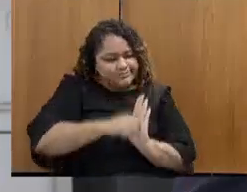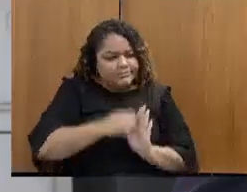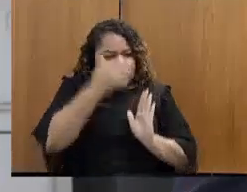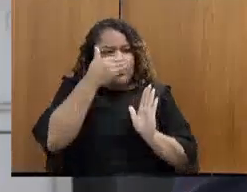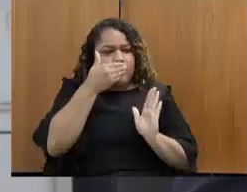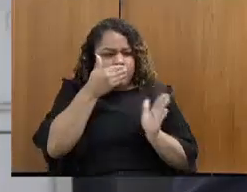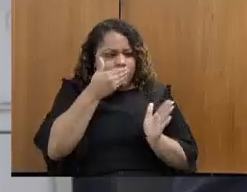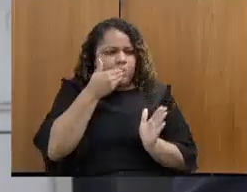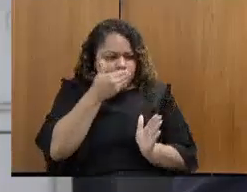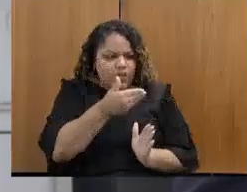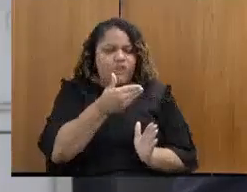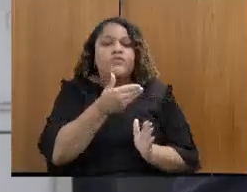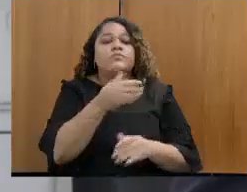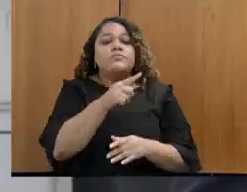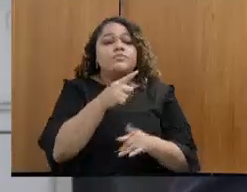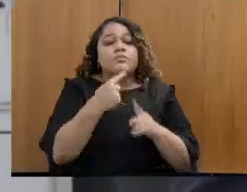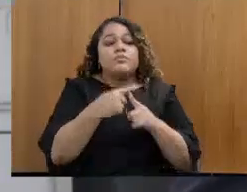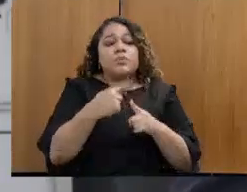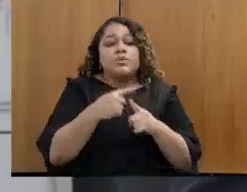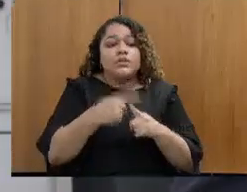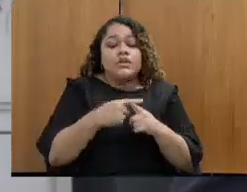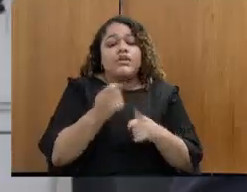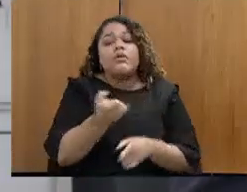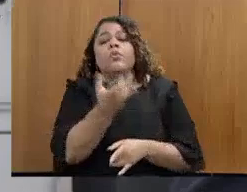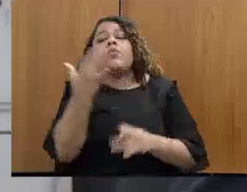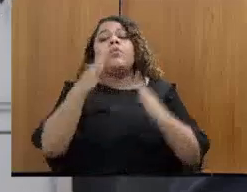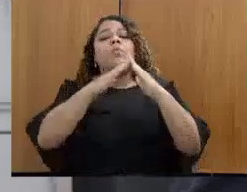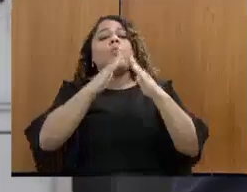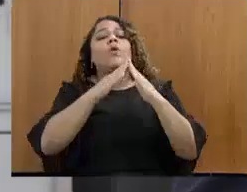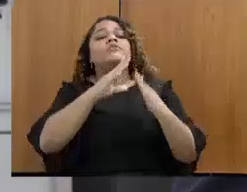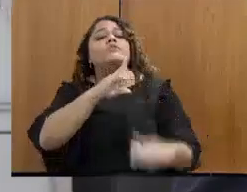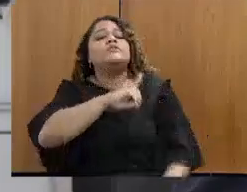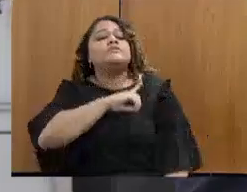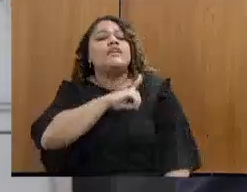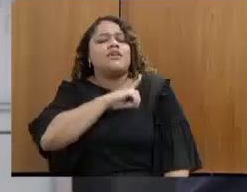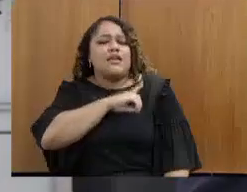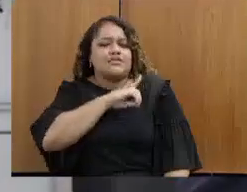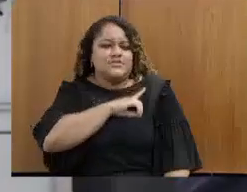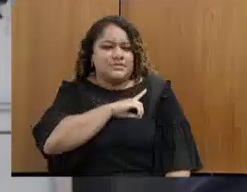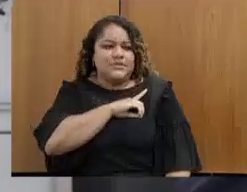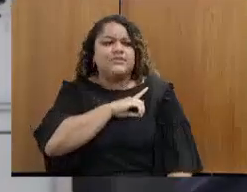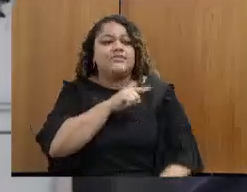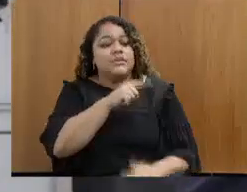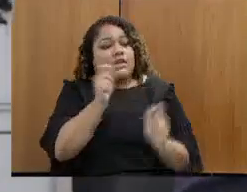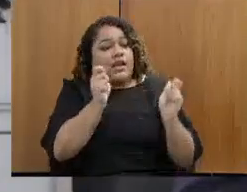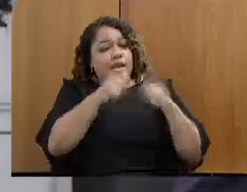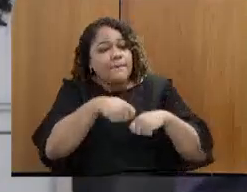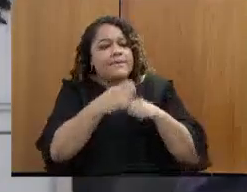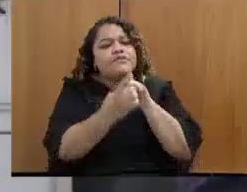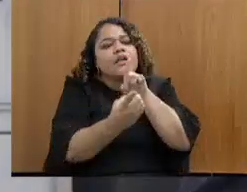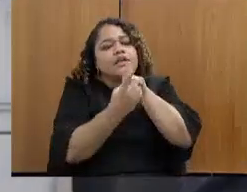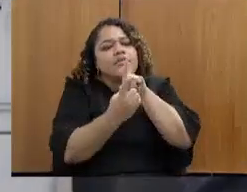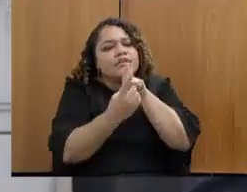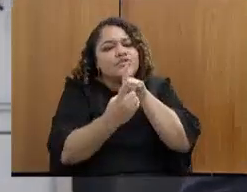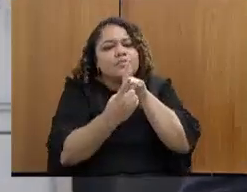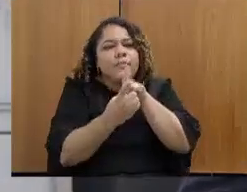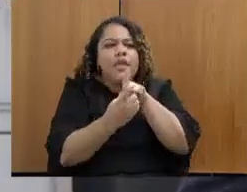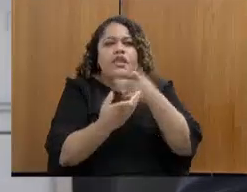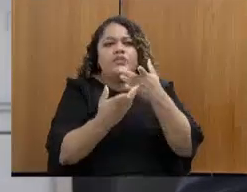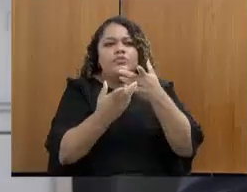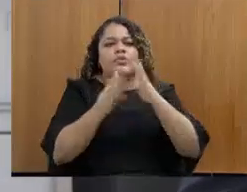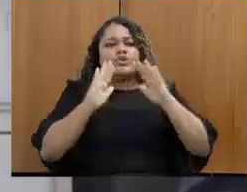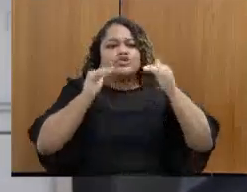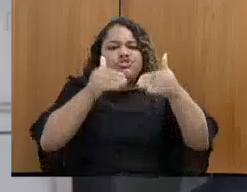eu gostaria de saber quantas delegacias hoje estão com capacitadas para fazer esses atendimentos né de todo forma